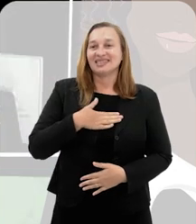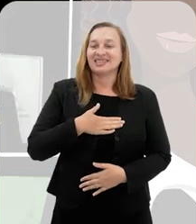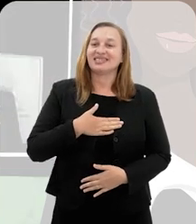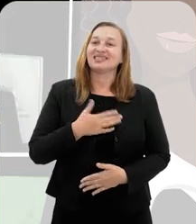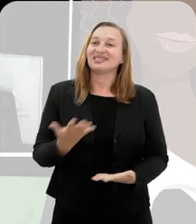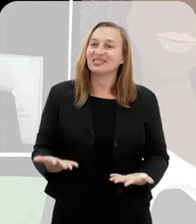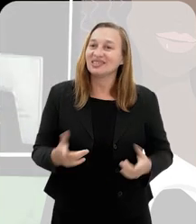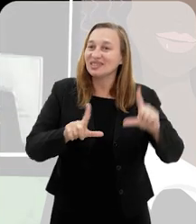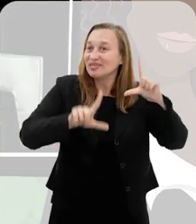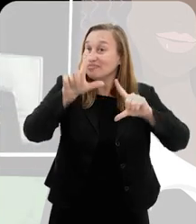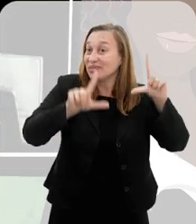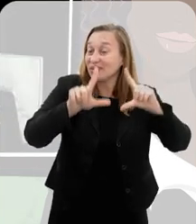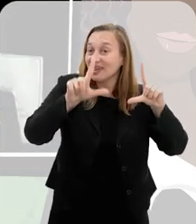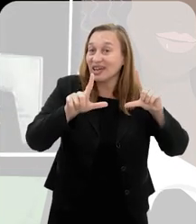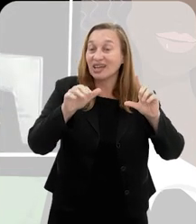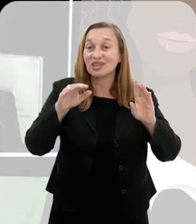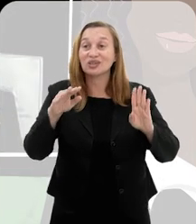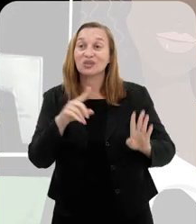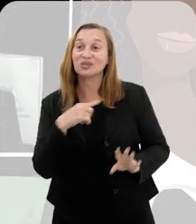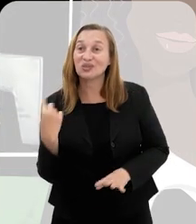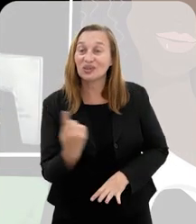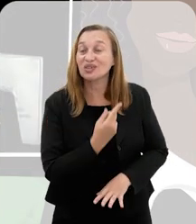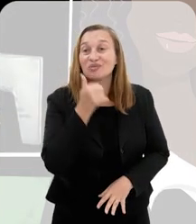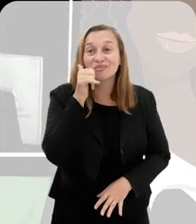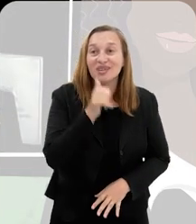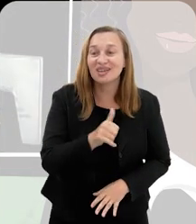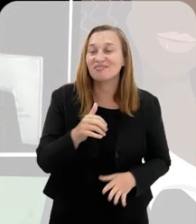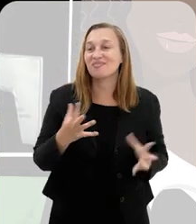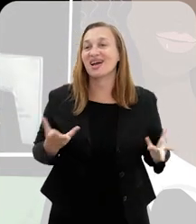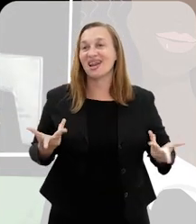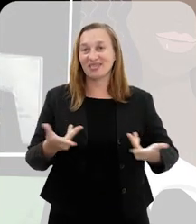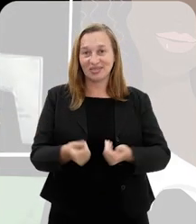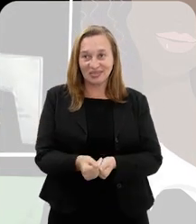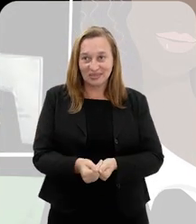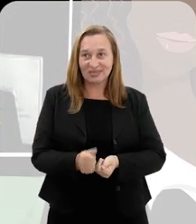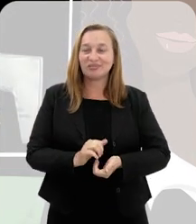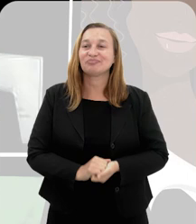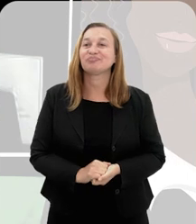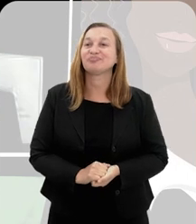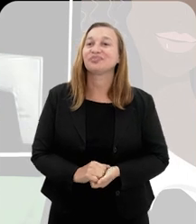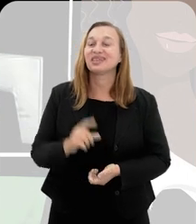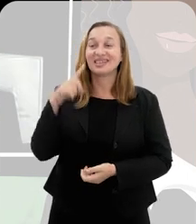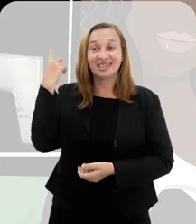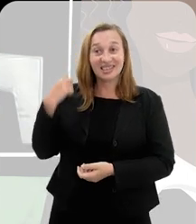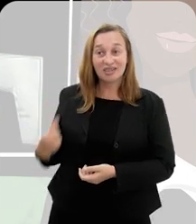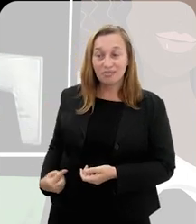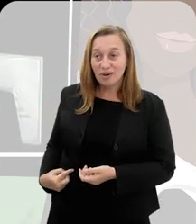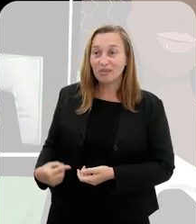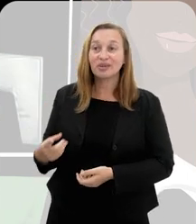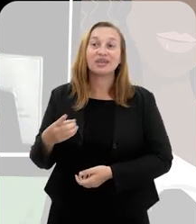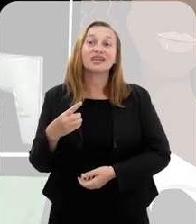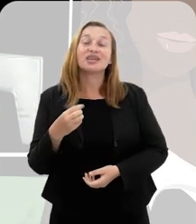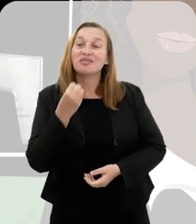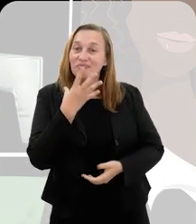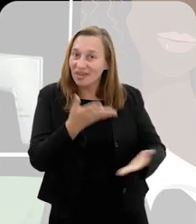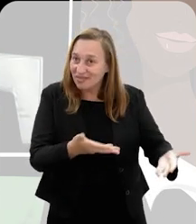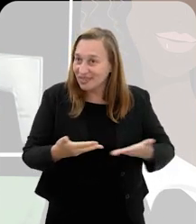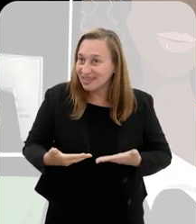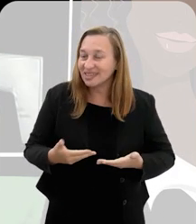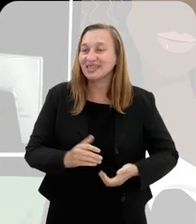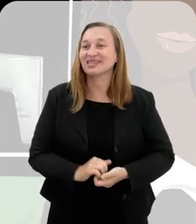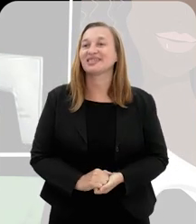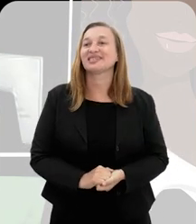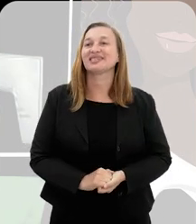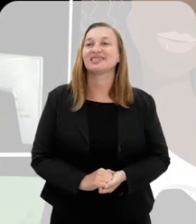prazer imenso estar nesse programa Toda Mulher. É maravilhoso. Dani Balbi, deputada, também